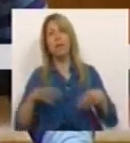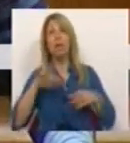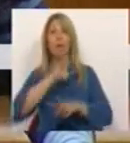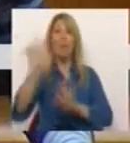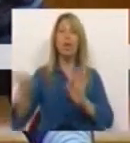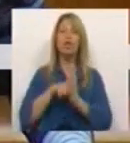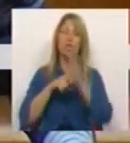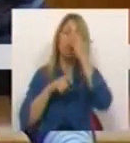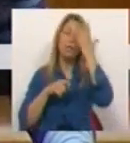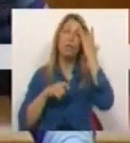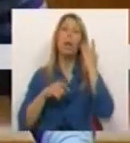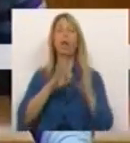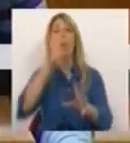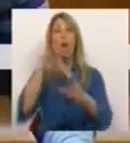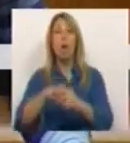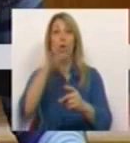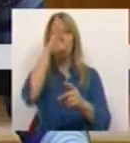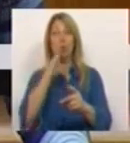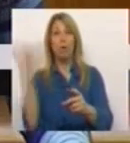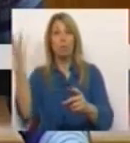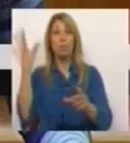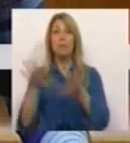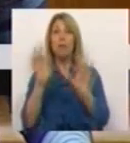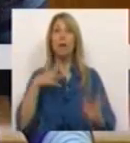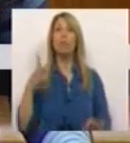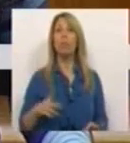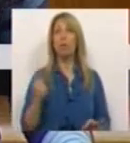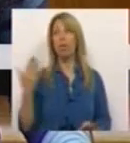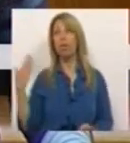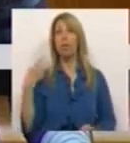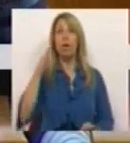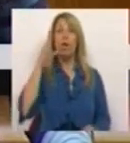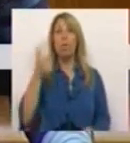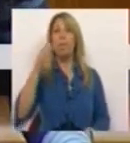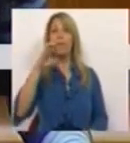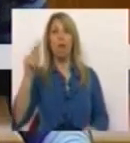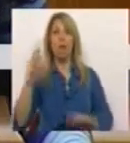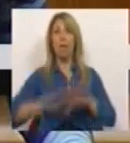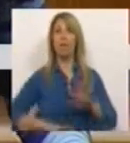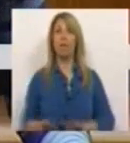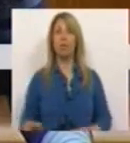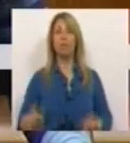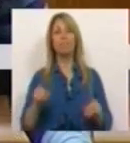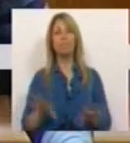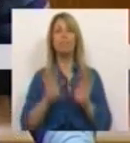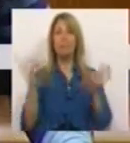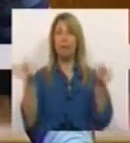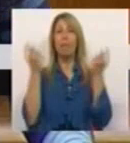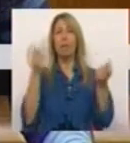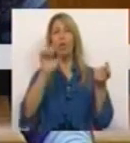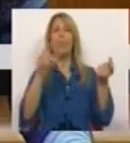chantagens e exigências num Estado soberano como Portugal, como mais recentemente o fez o Banco Central Europeu. Como coloca a campanha do